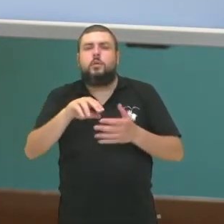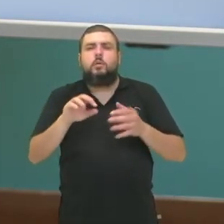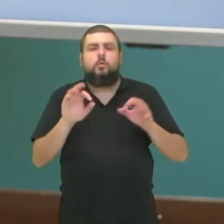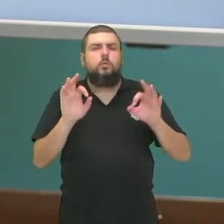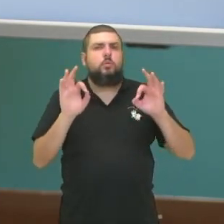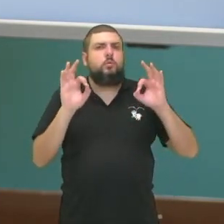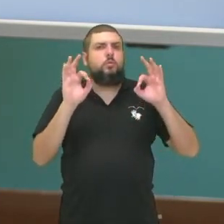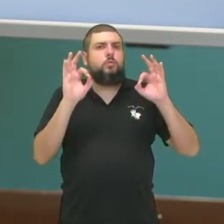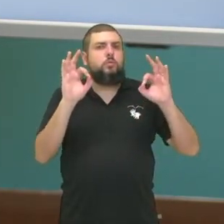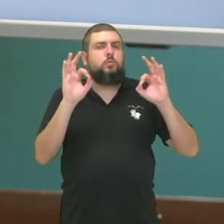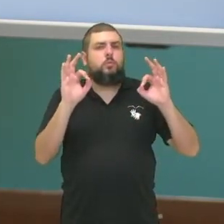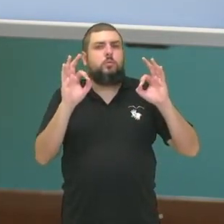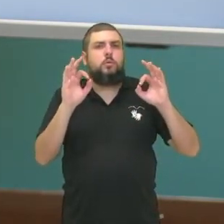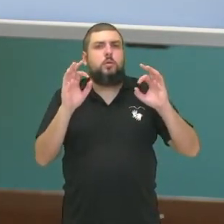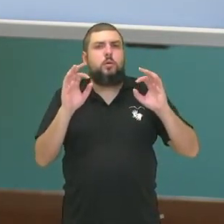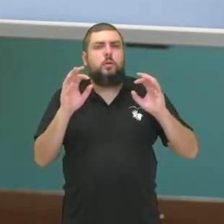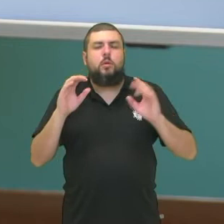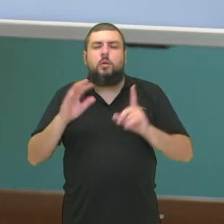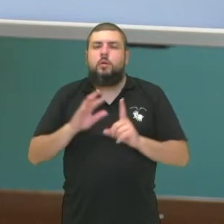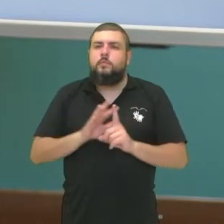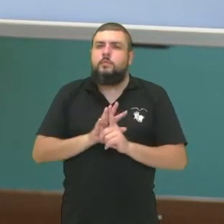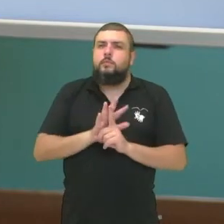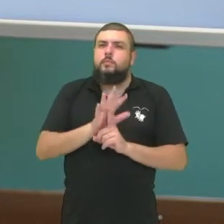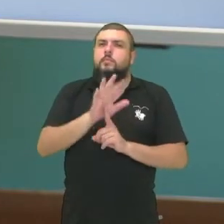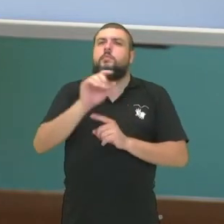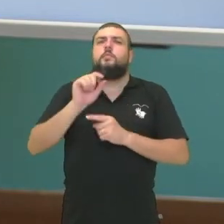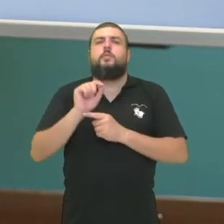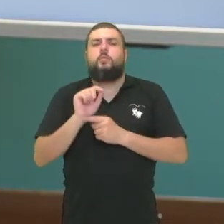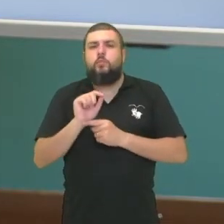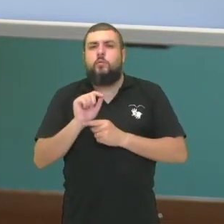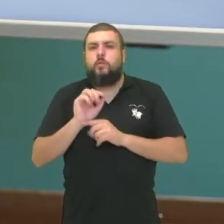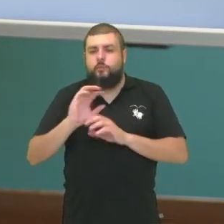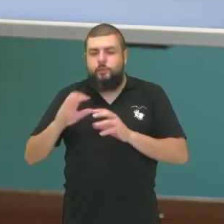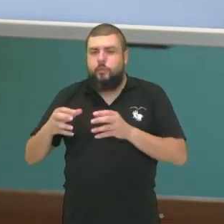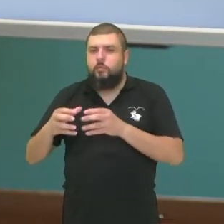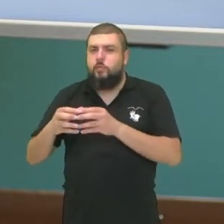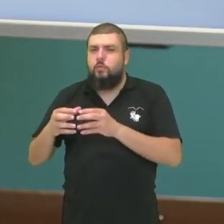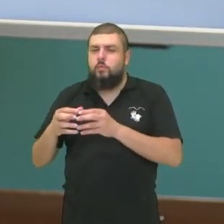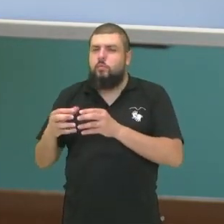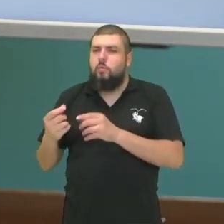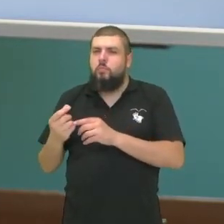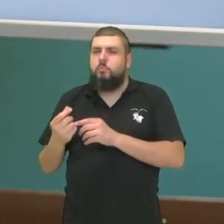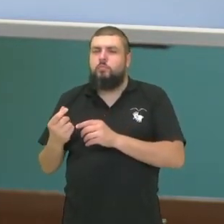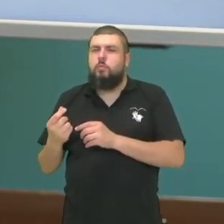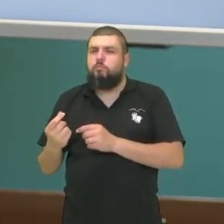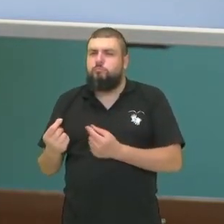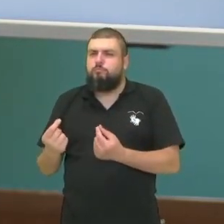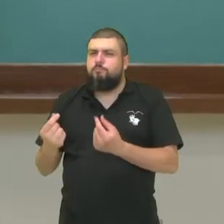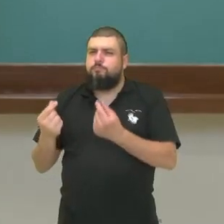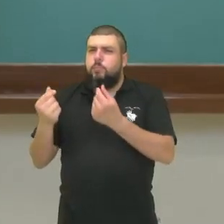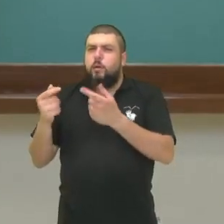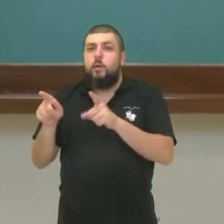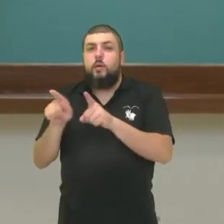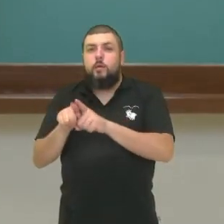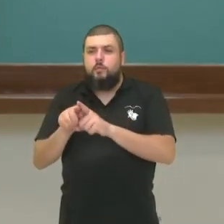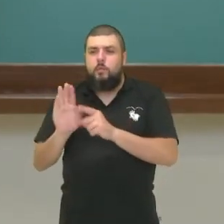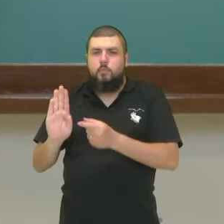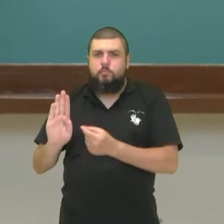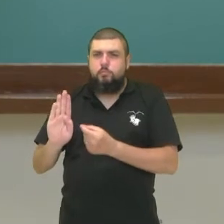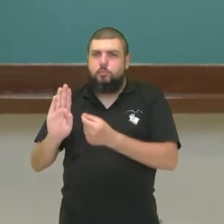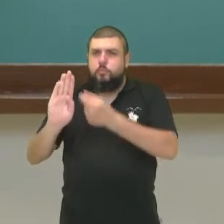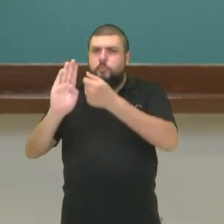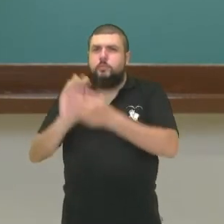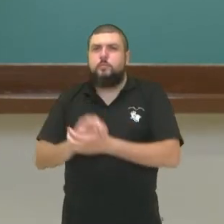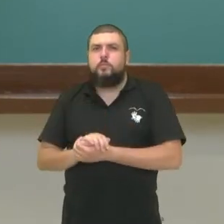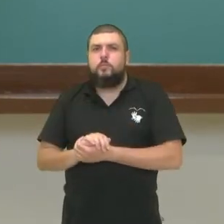apreciada principalmente por quem? Pela nobreza e pela burguesia, ou seja,